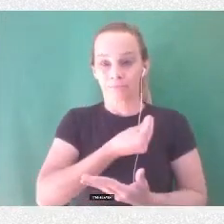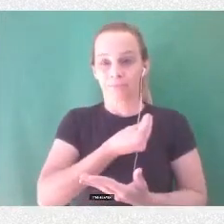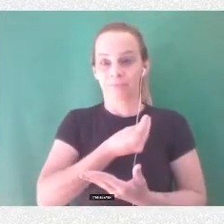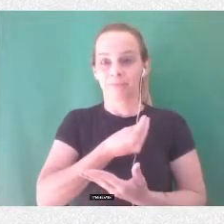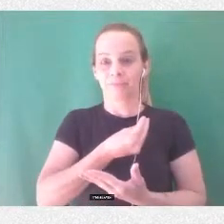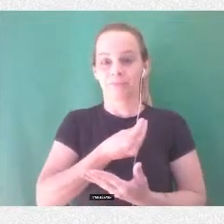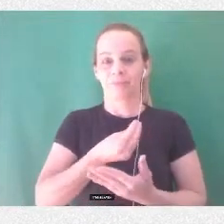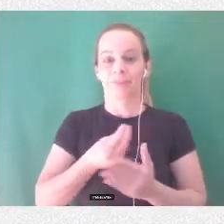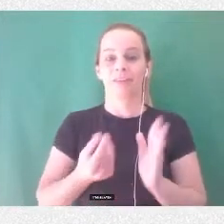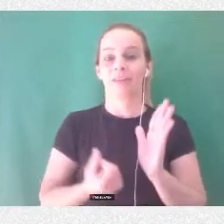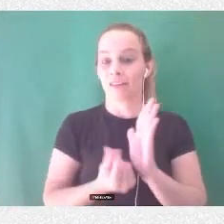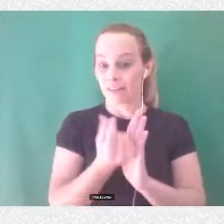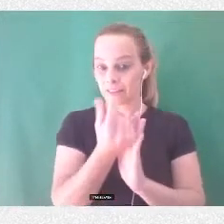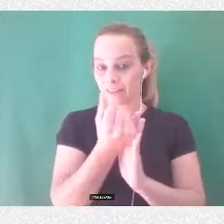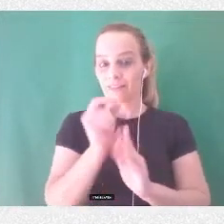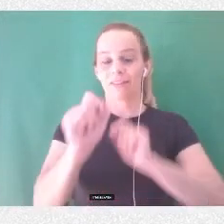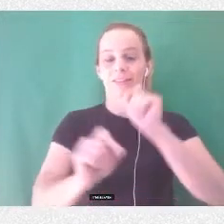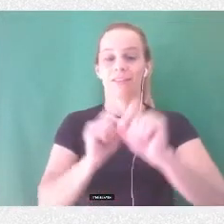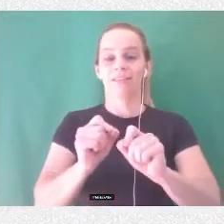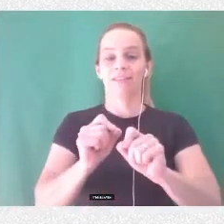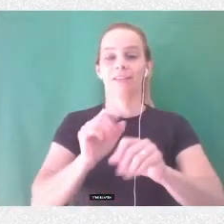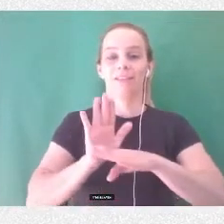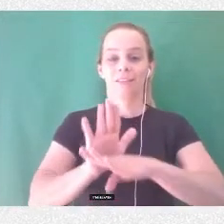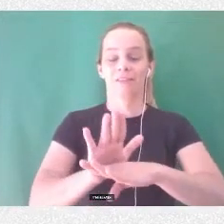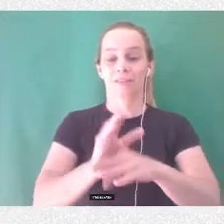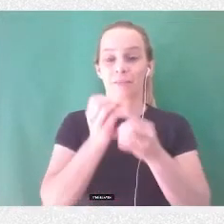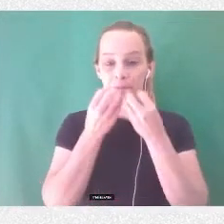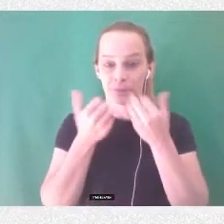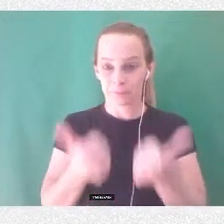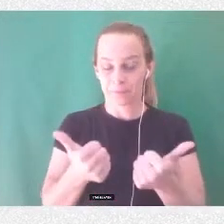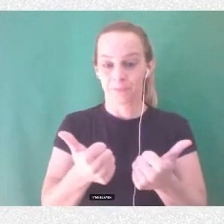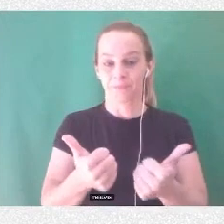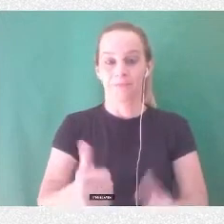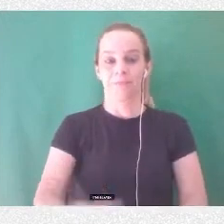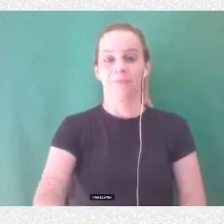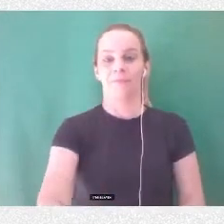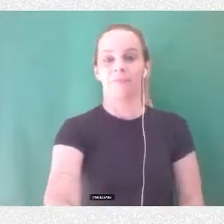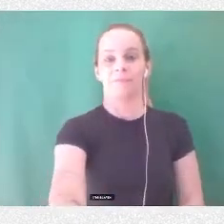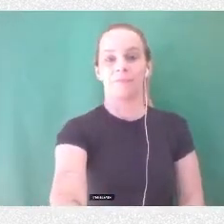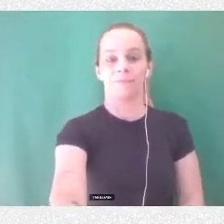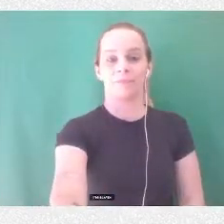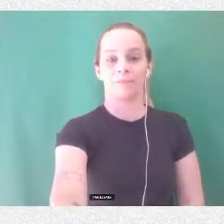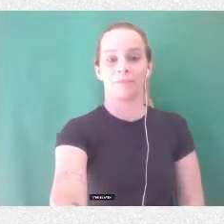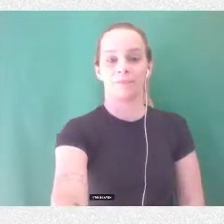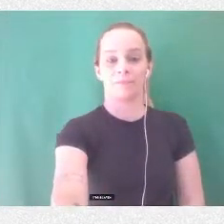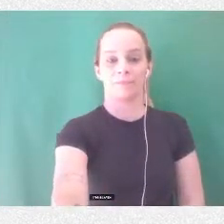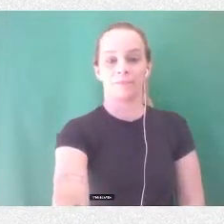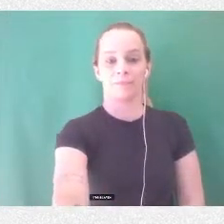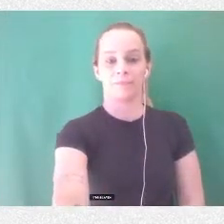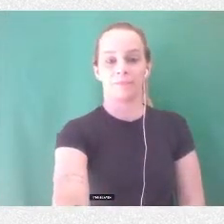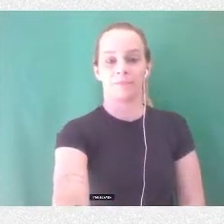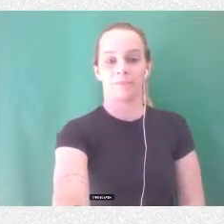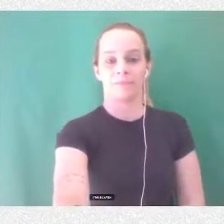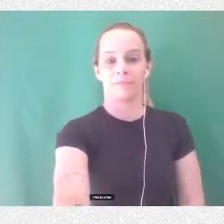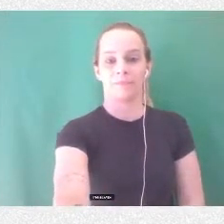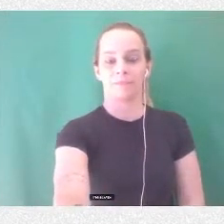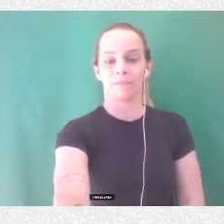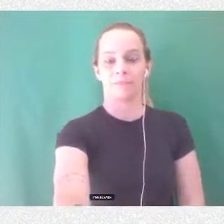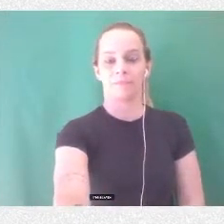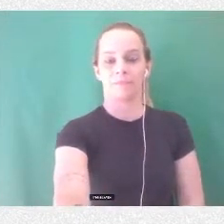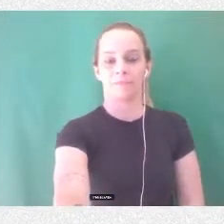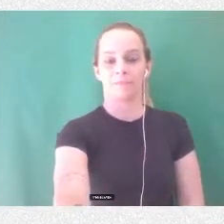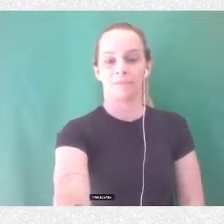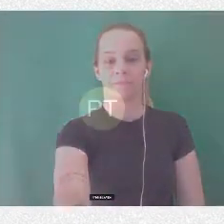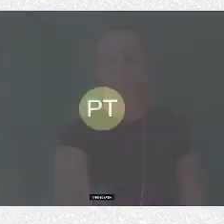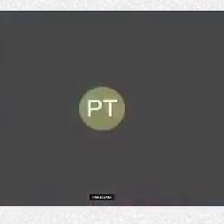economia esteja a serviço dela. Com a palavra agora, o superintendente de responsabilidade social do